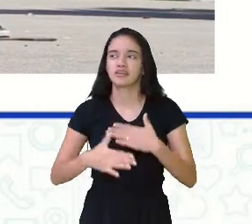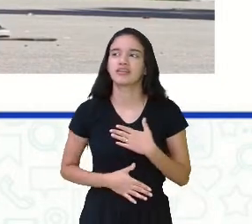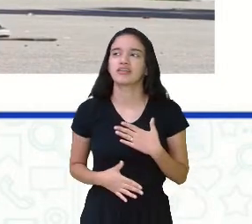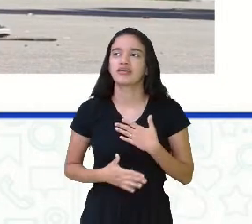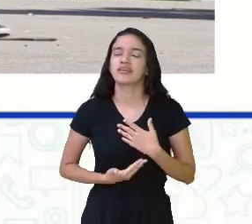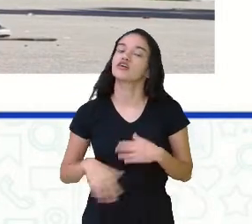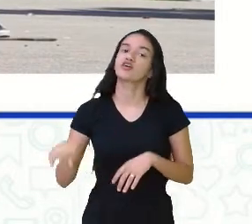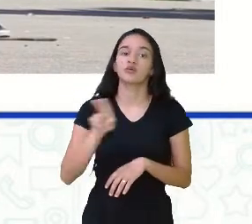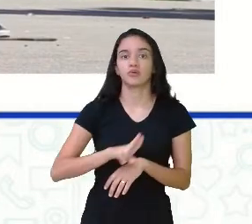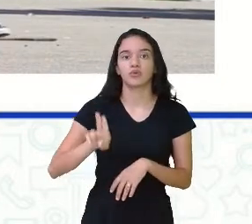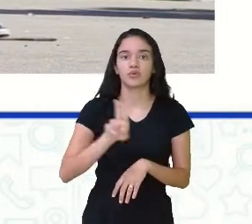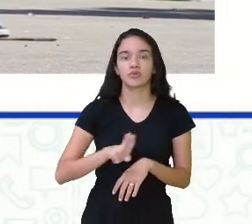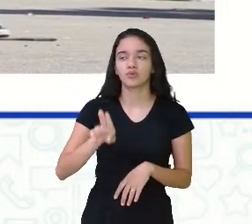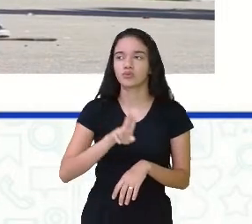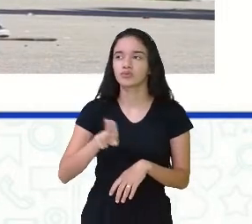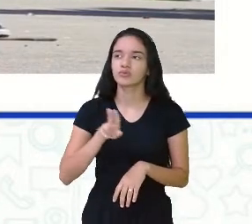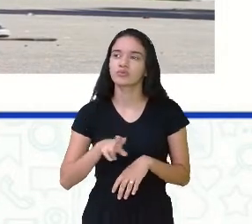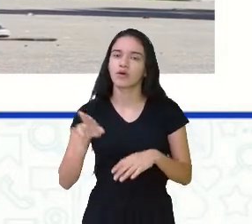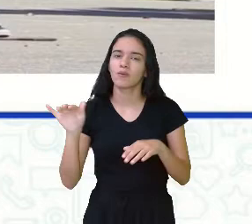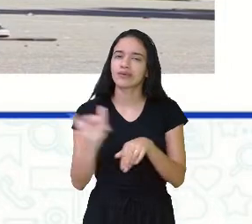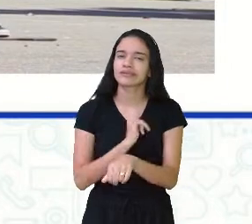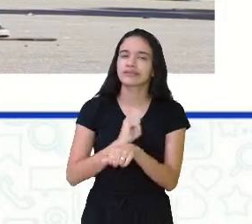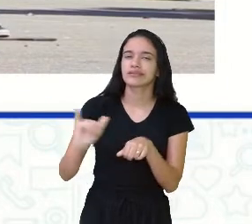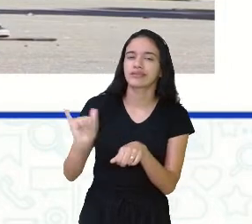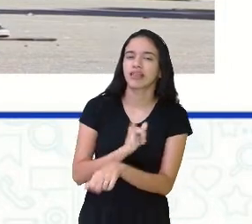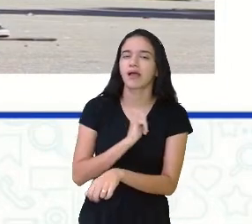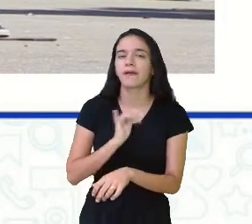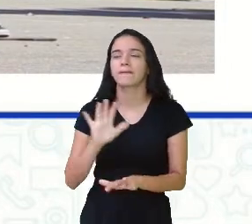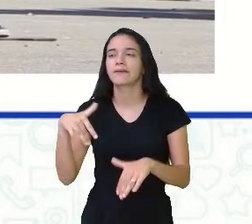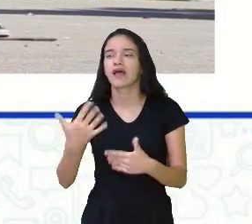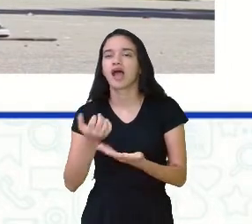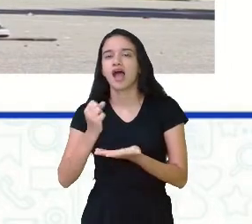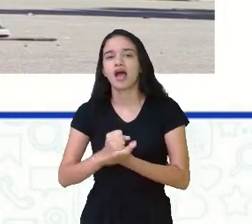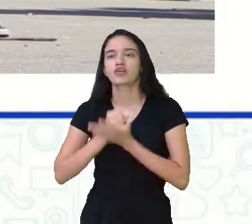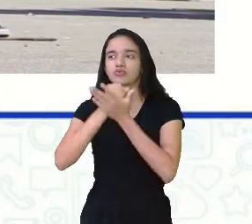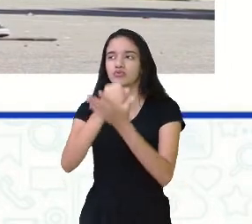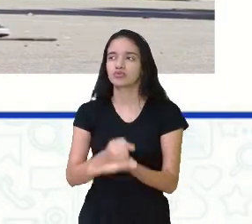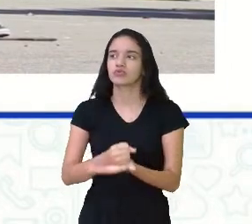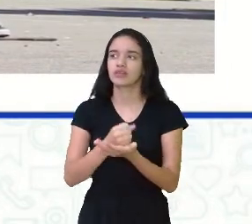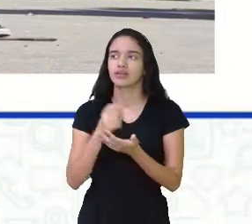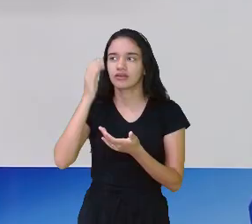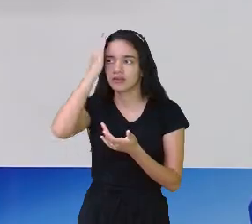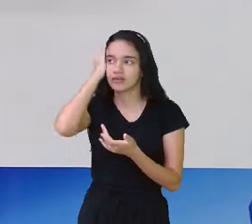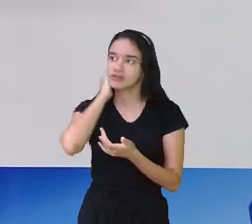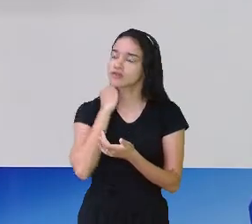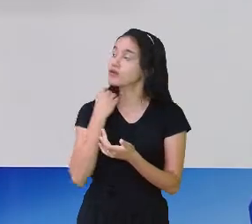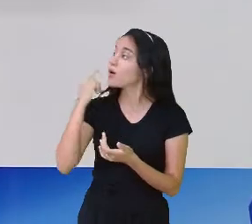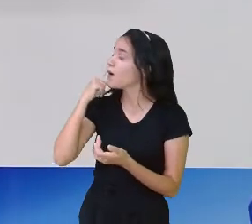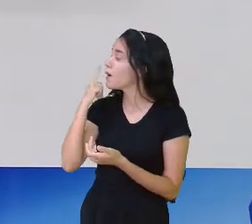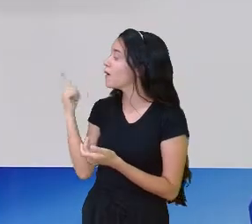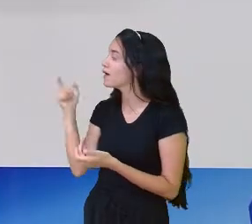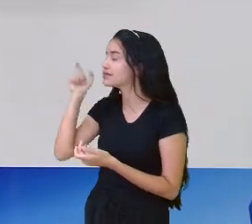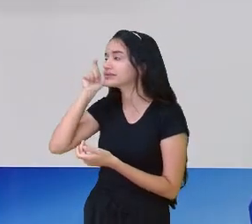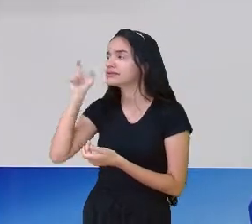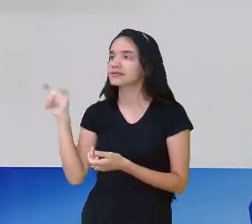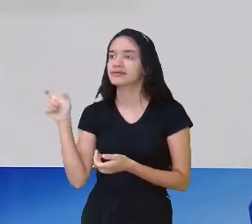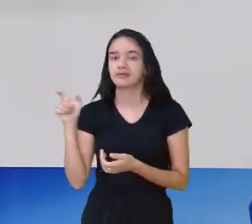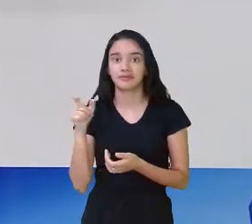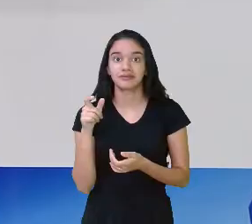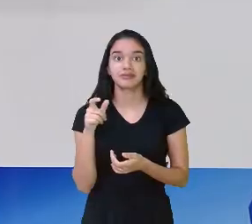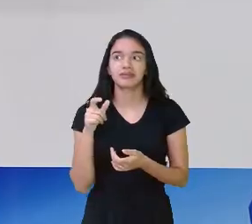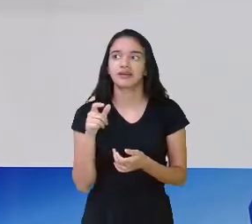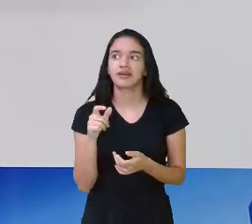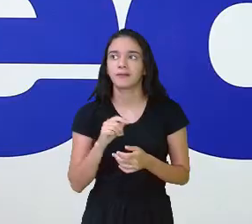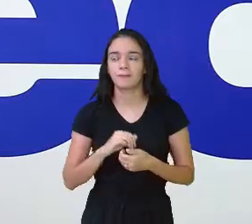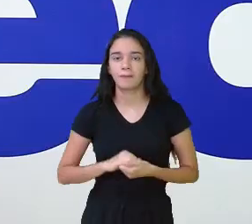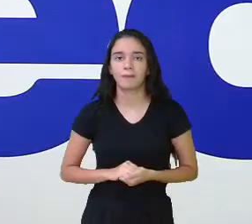eles usam elementos aí para ajudar essa ação corporal. Exato. Né? Bem interessante. Eu trouxe esse vídeo por isso.